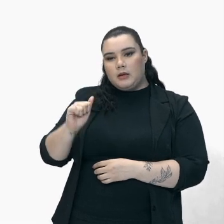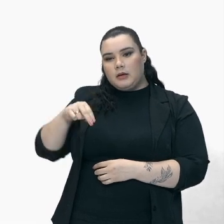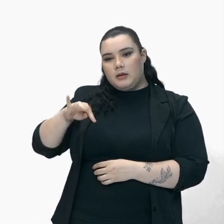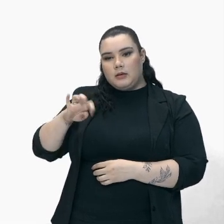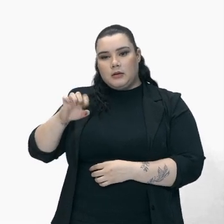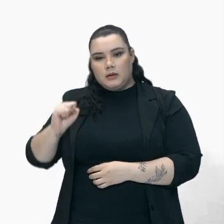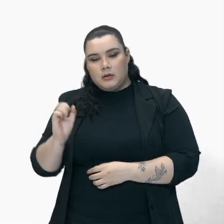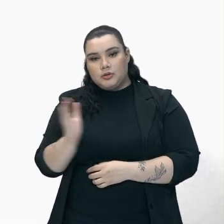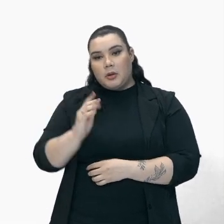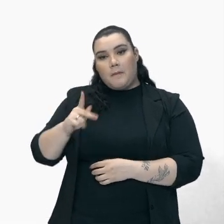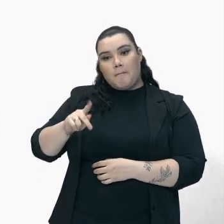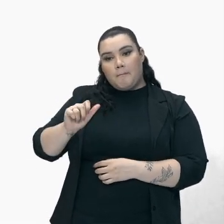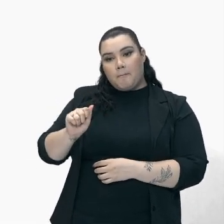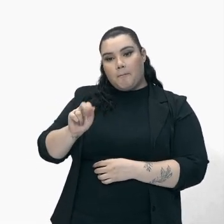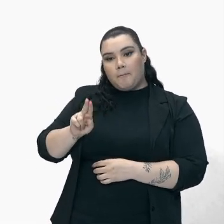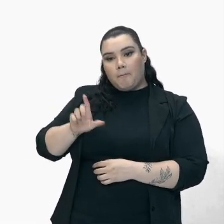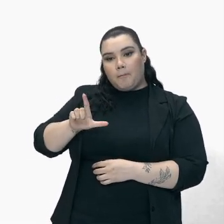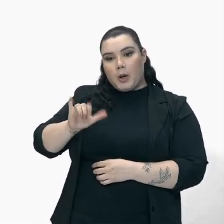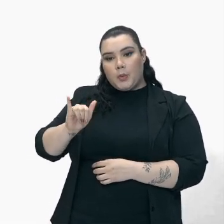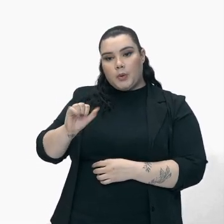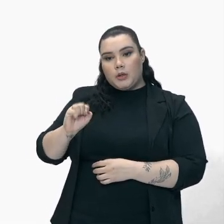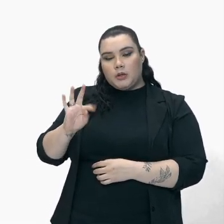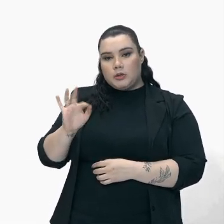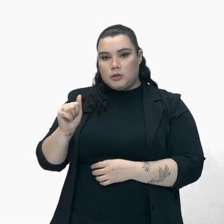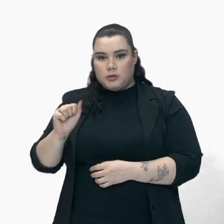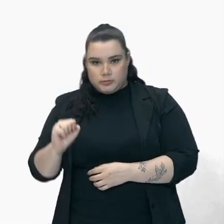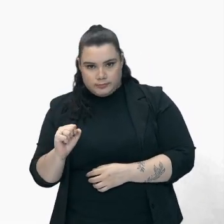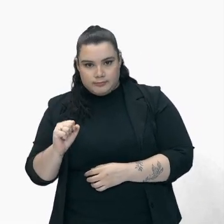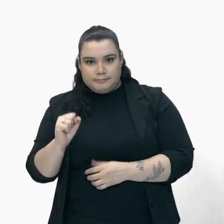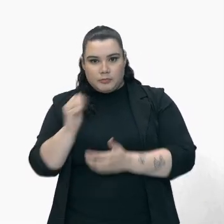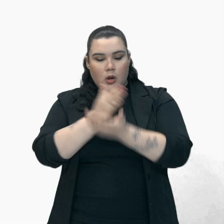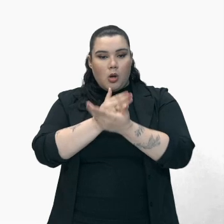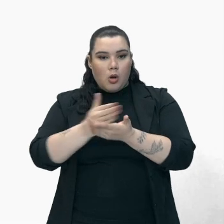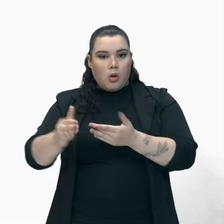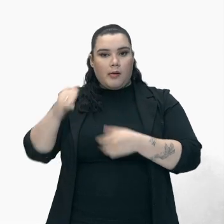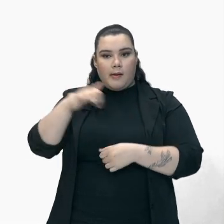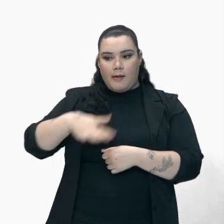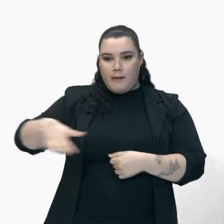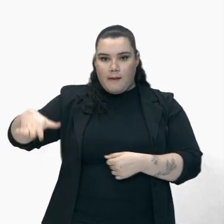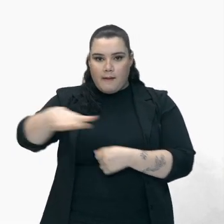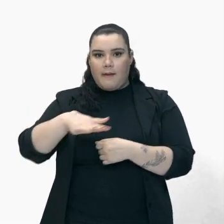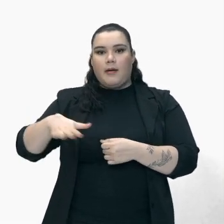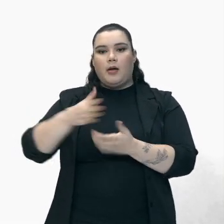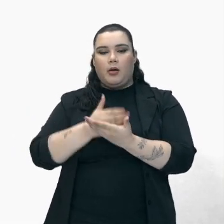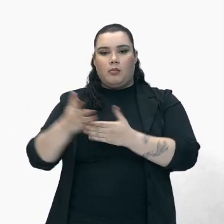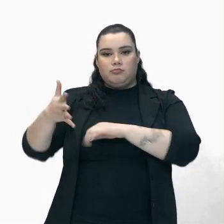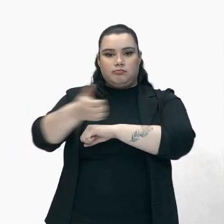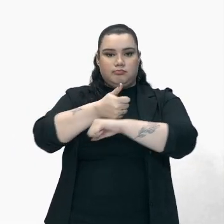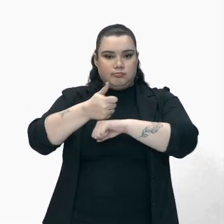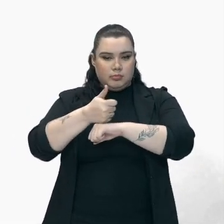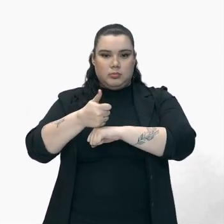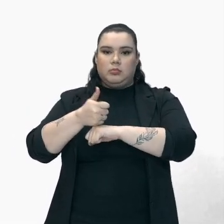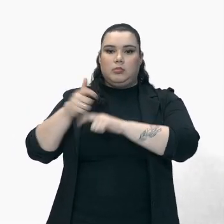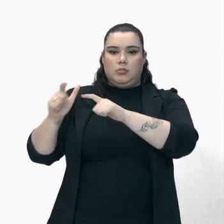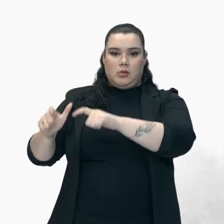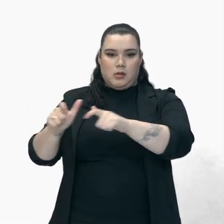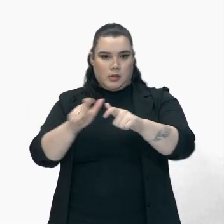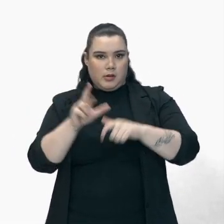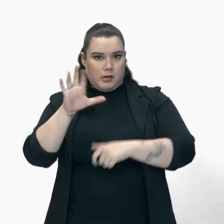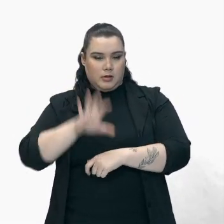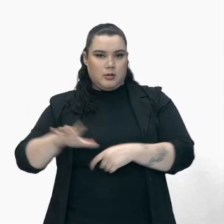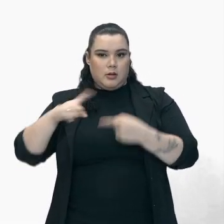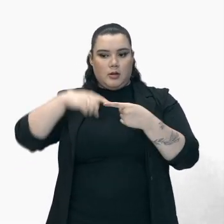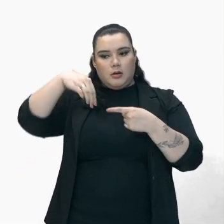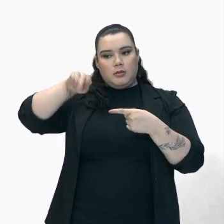interiorização Do território E levou A colonização Das atuais regiões De Minas Gerais